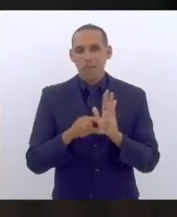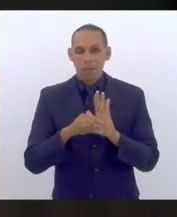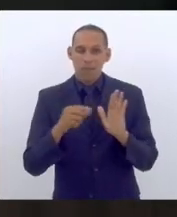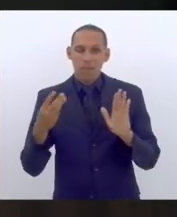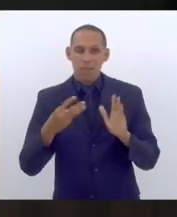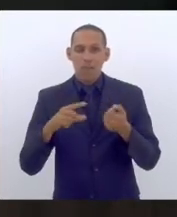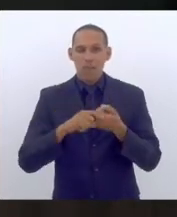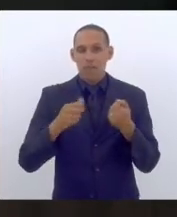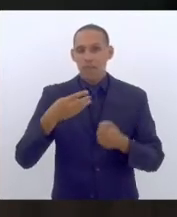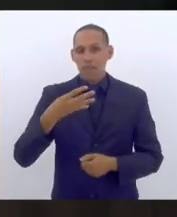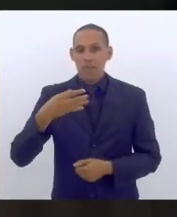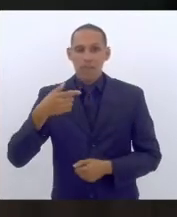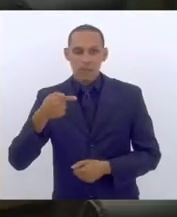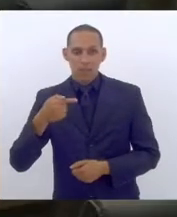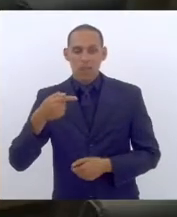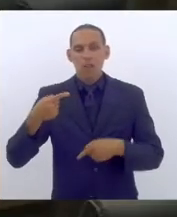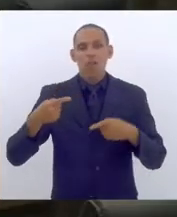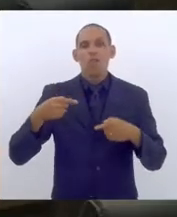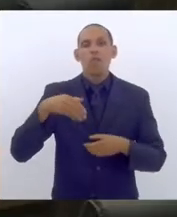discussão